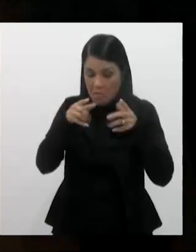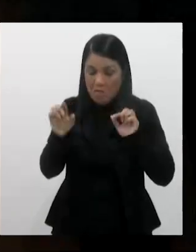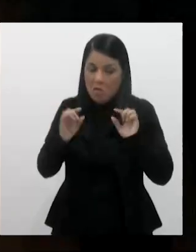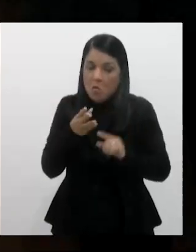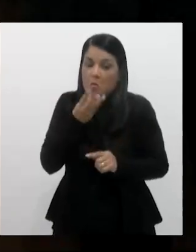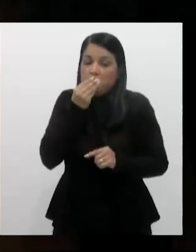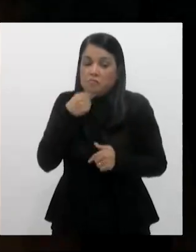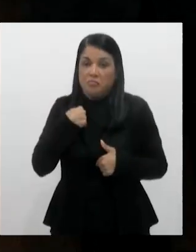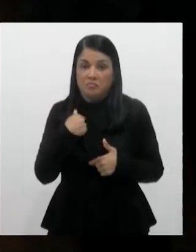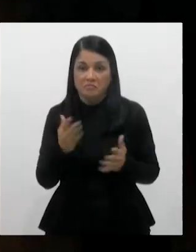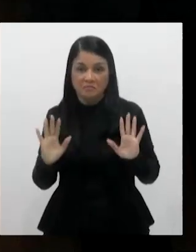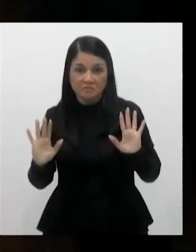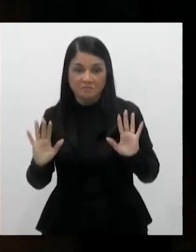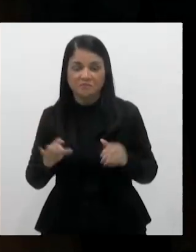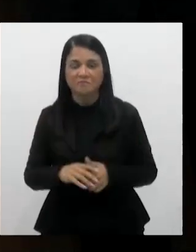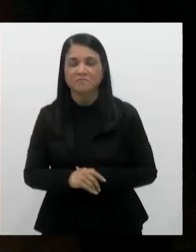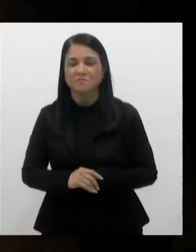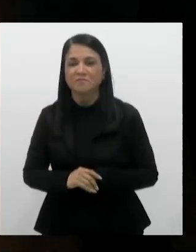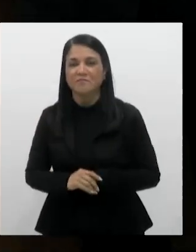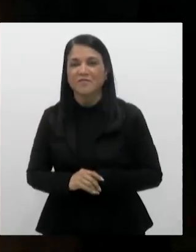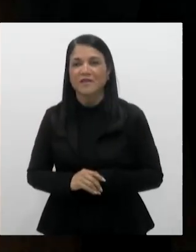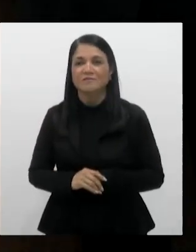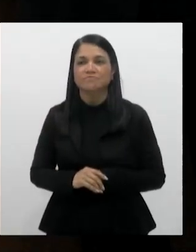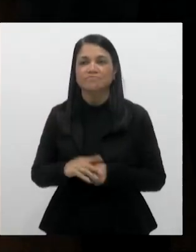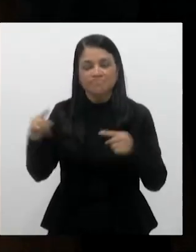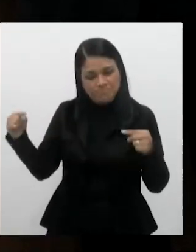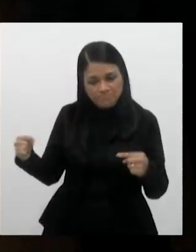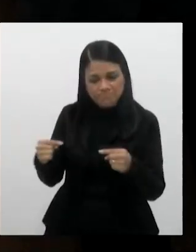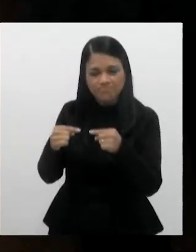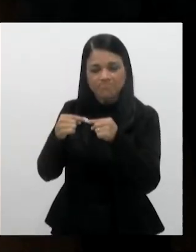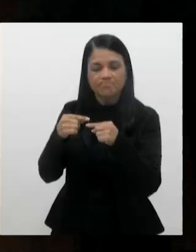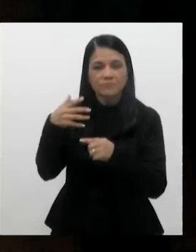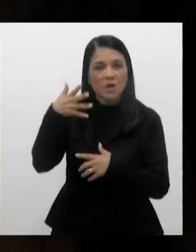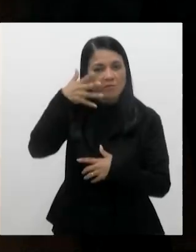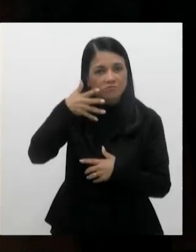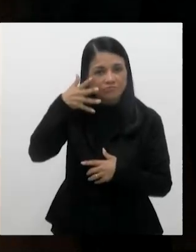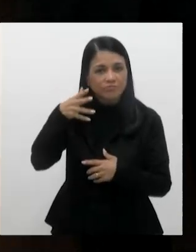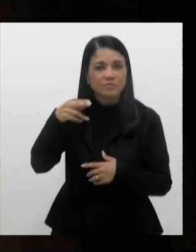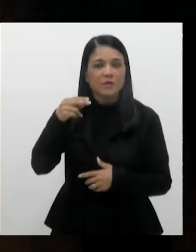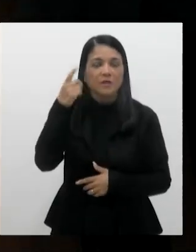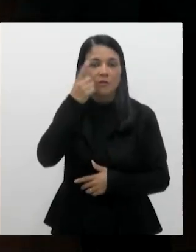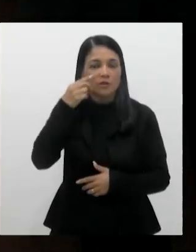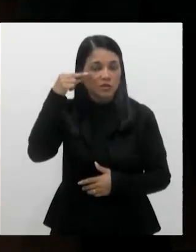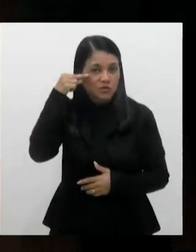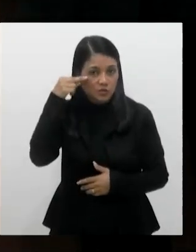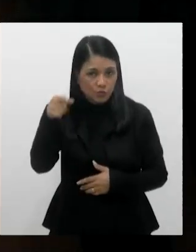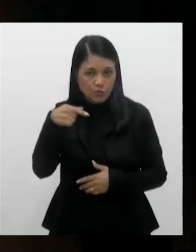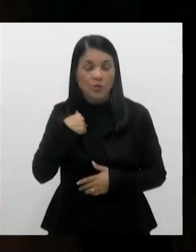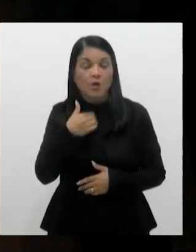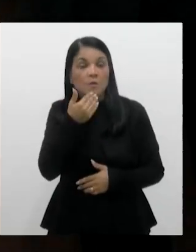senhor presidente, na mesma linha da deputada Tia Ju, é para solicitar a Vossa